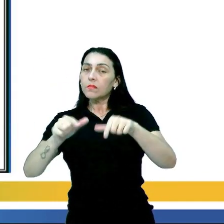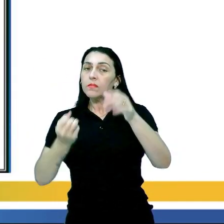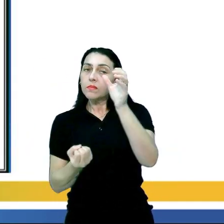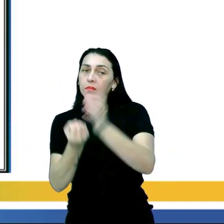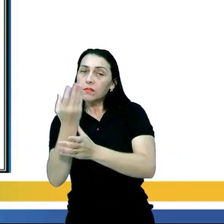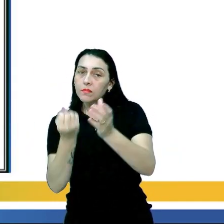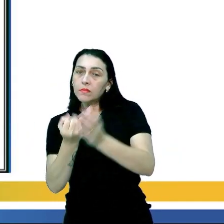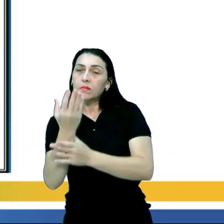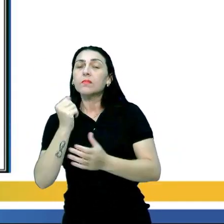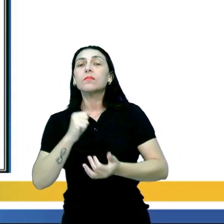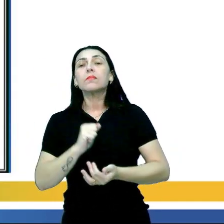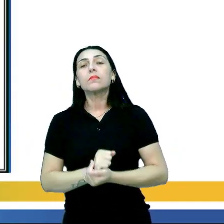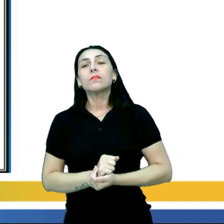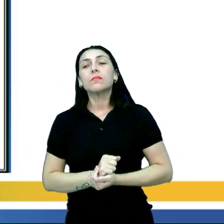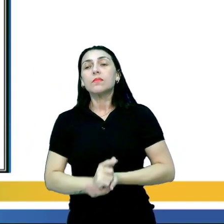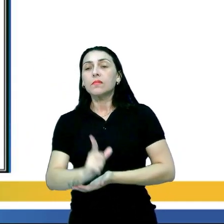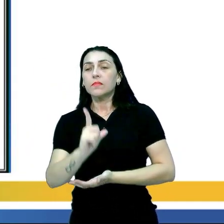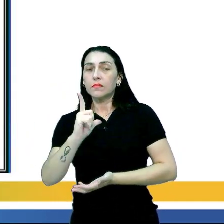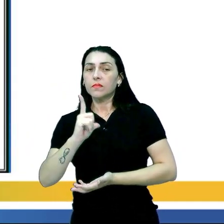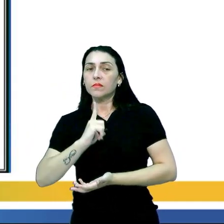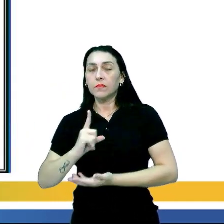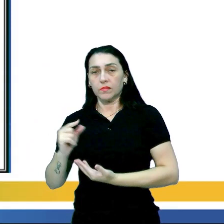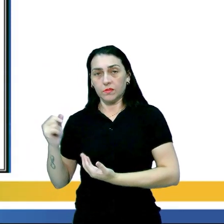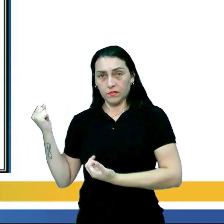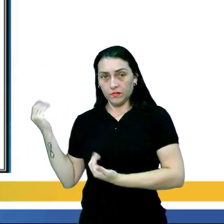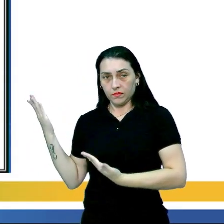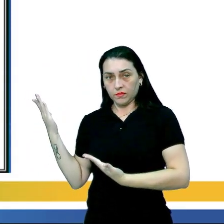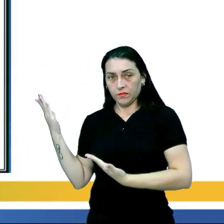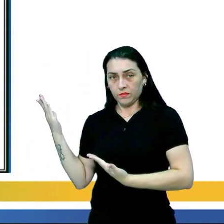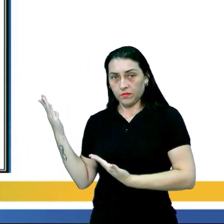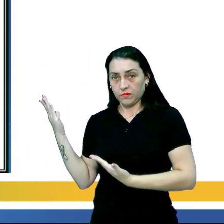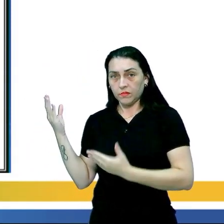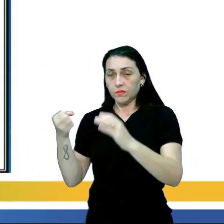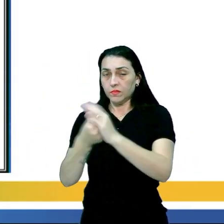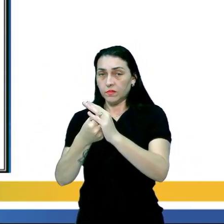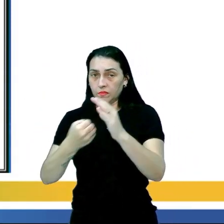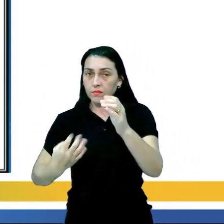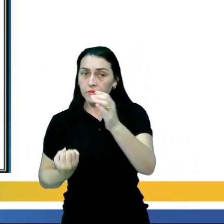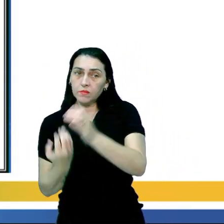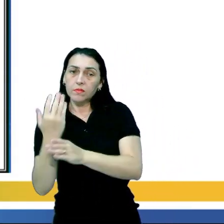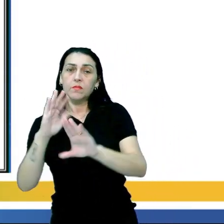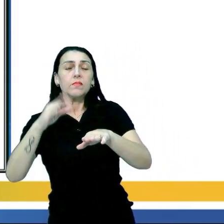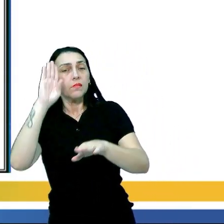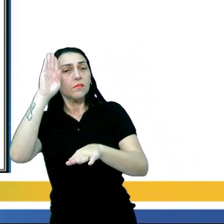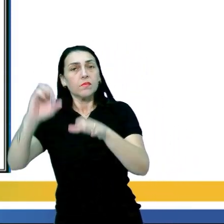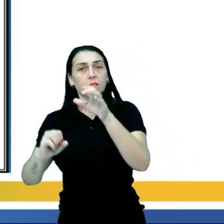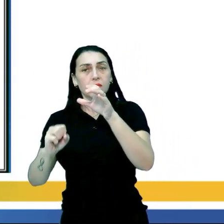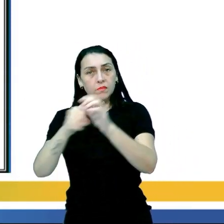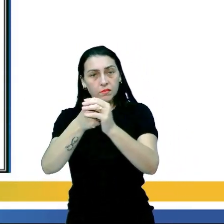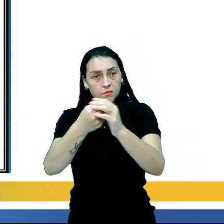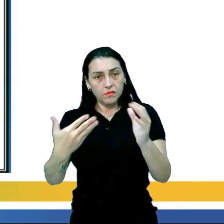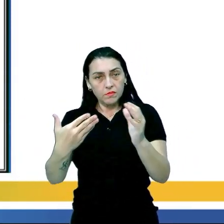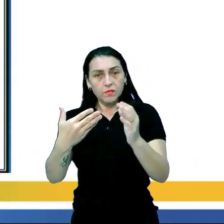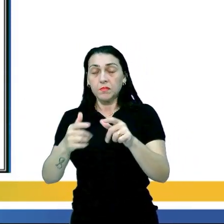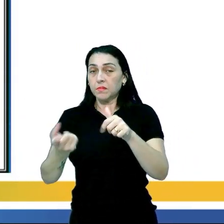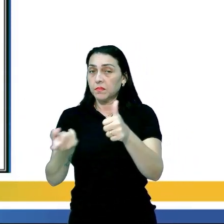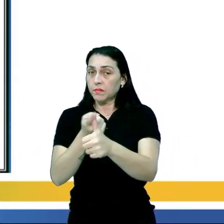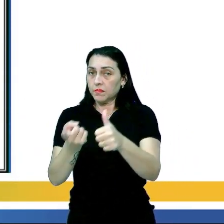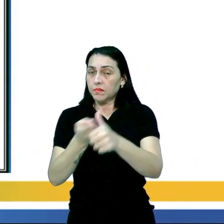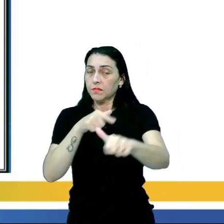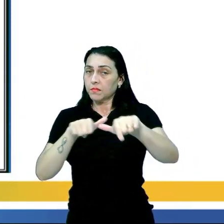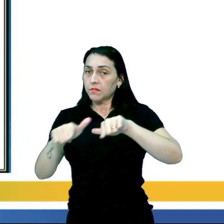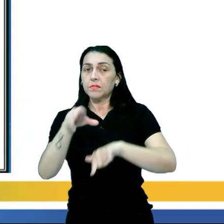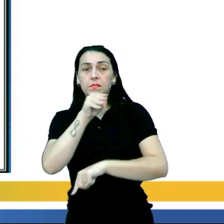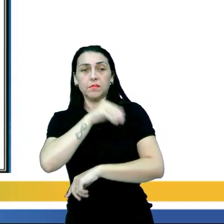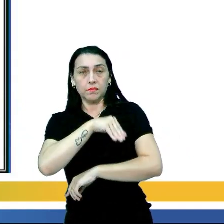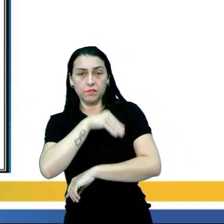produção. Agora, nós temos aí o seguinte, modo de produção capitalista, quais são as principais características? Primeiro,